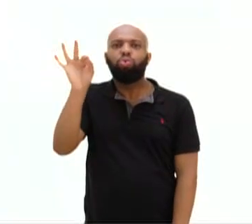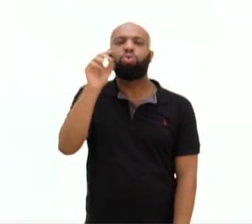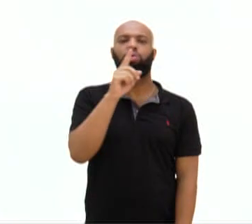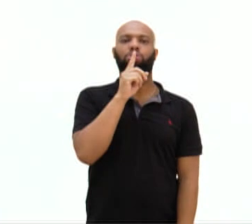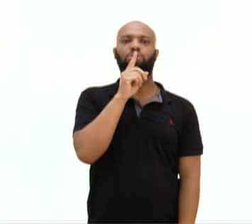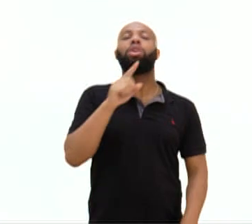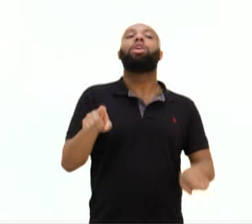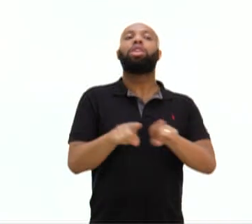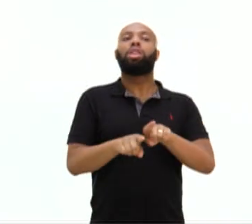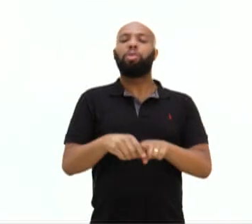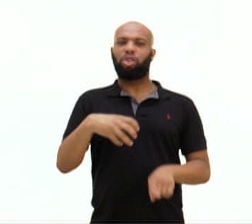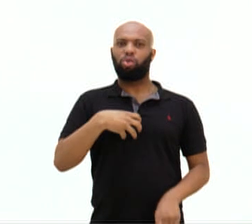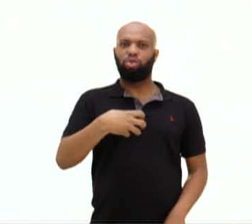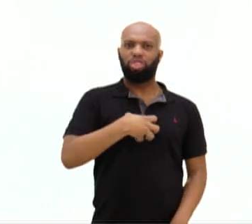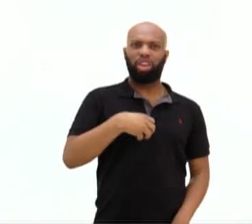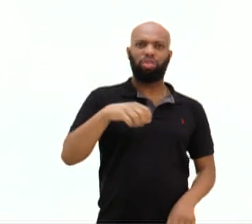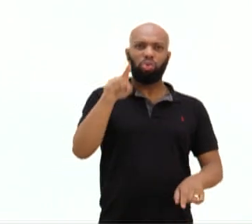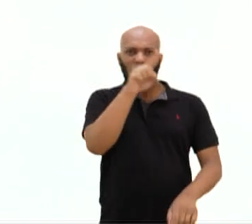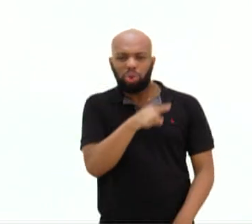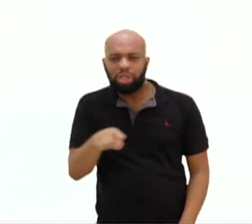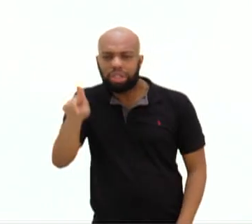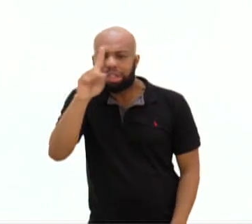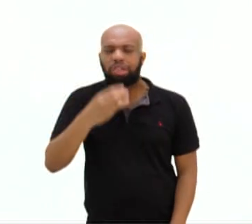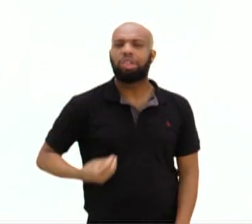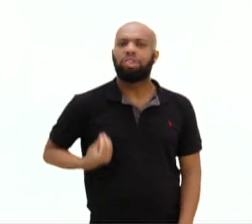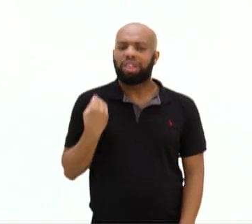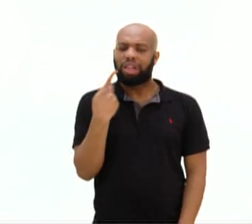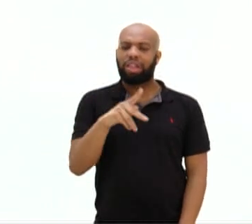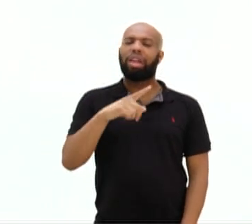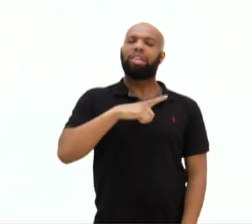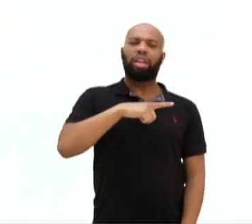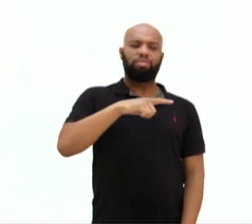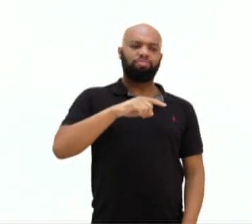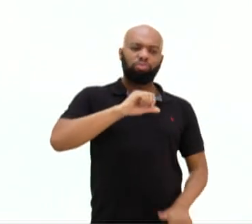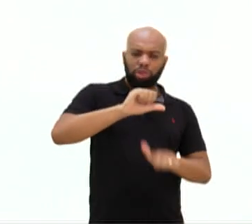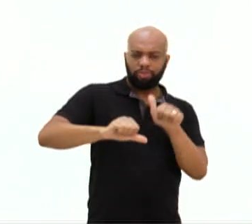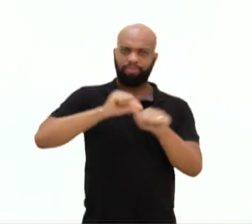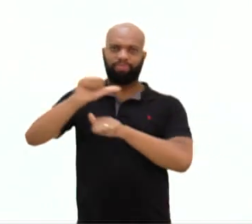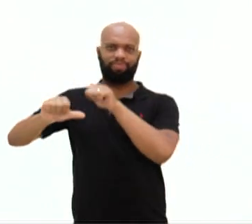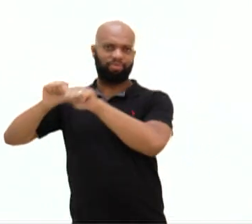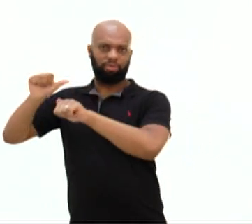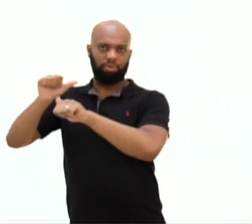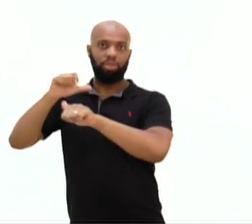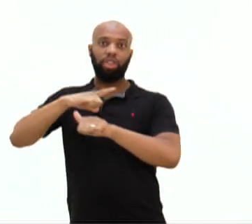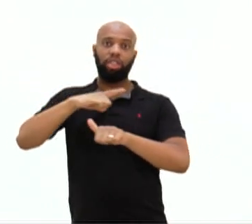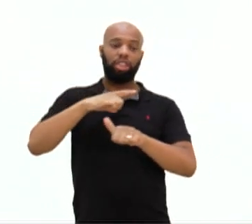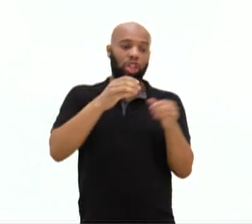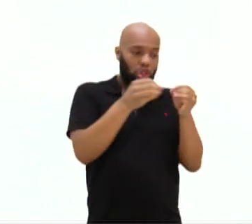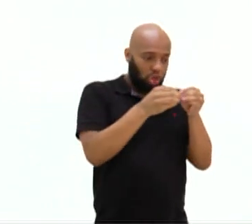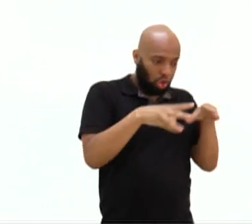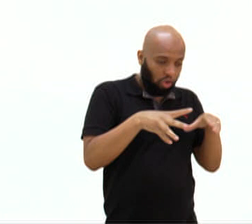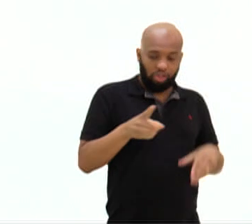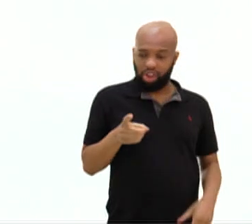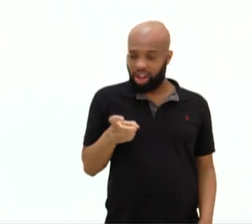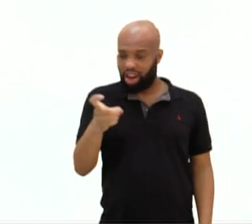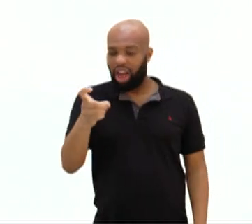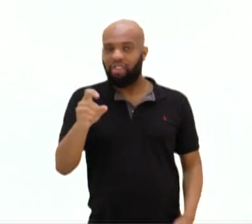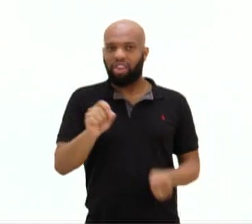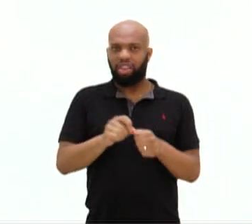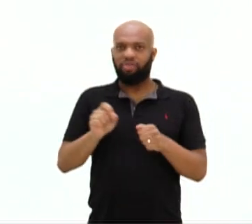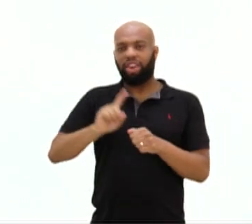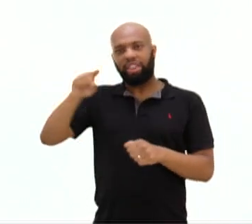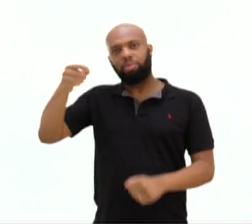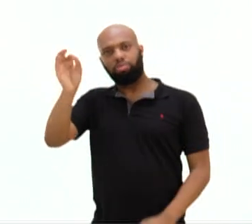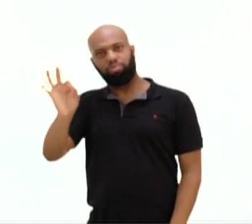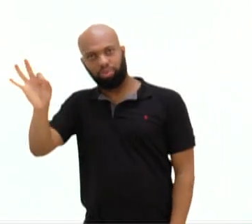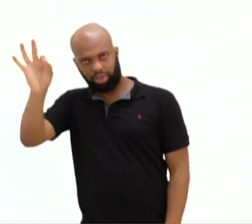uma metamorfose completa. Então, do ovo vai sair uma larva que vai evoluir para uma pupa e vai sofrer uma metamorfose se transformando no